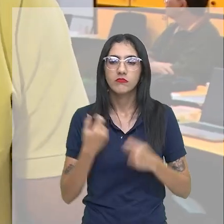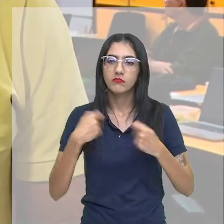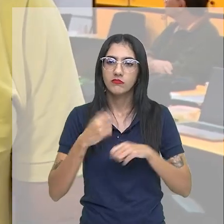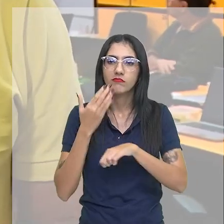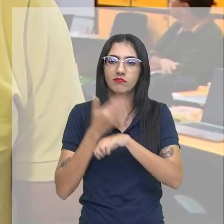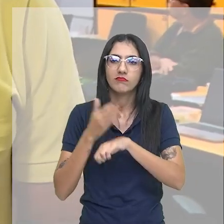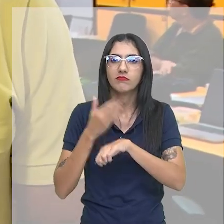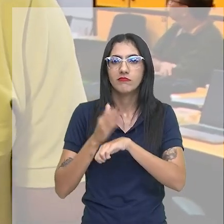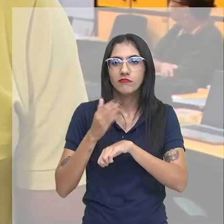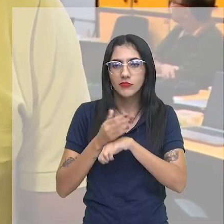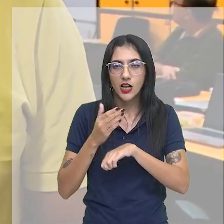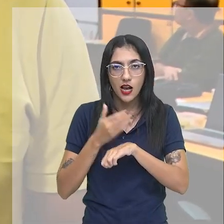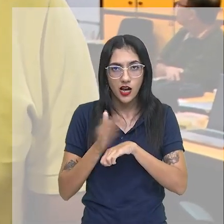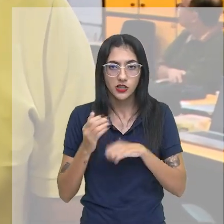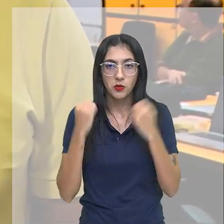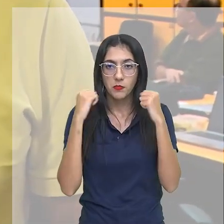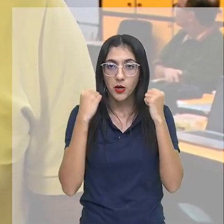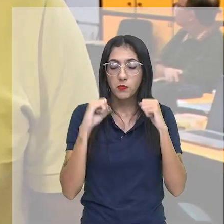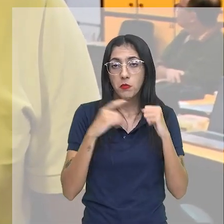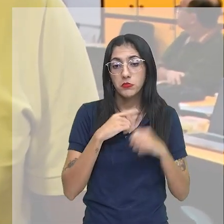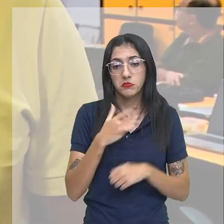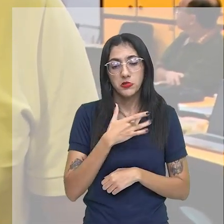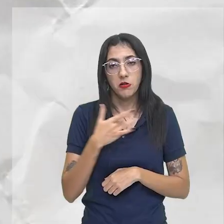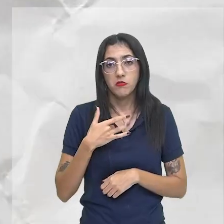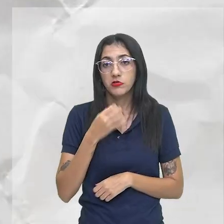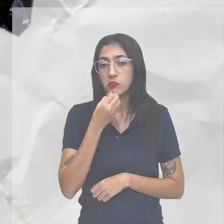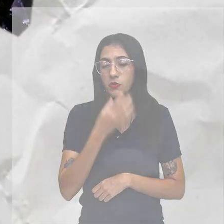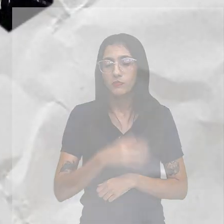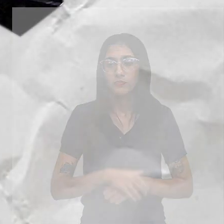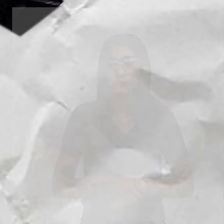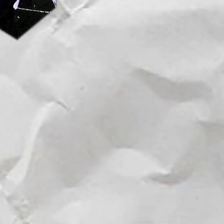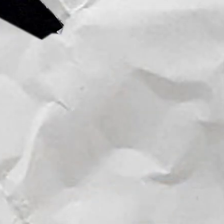atividades físicas para poder ficar saudável, nos sentir bem.